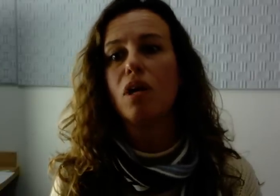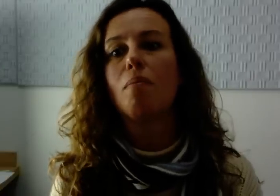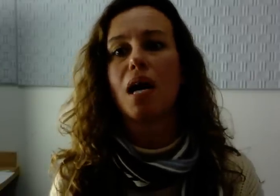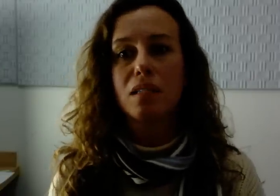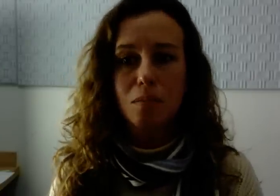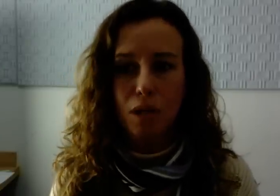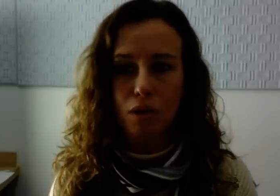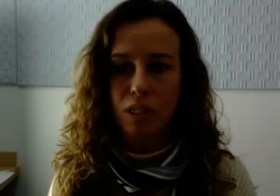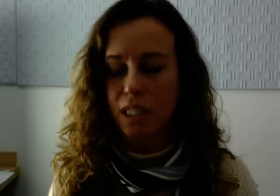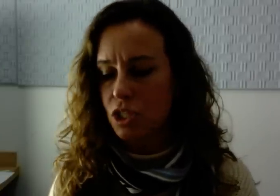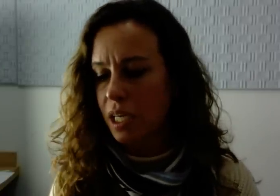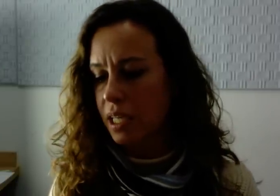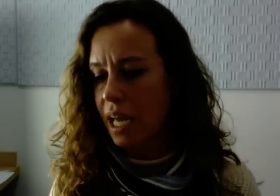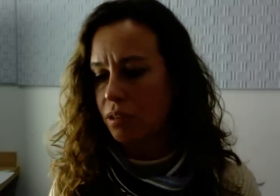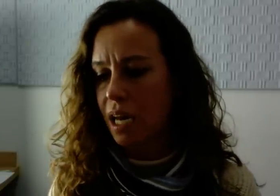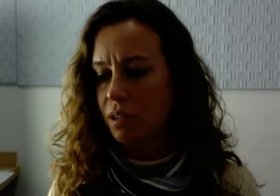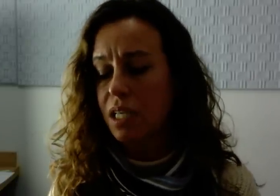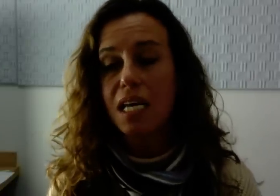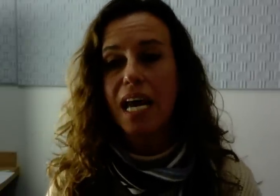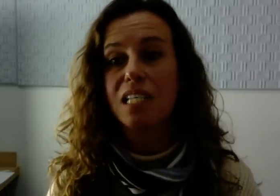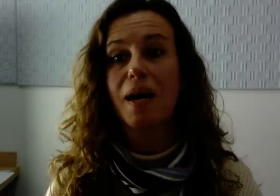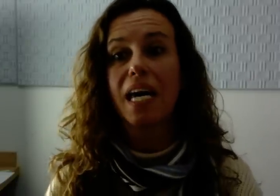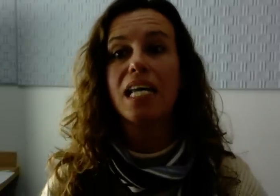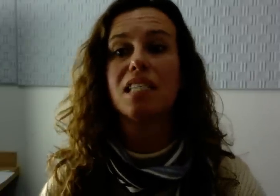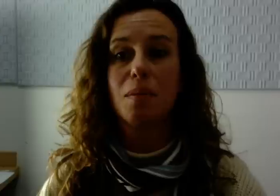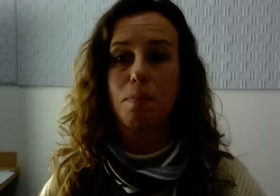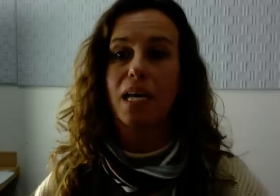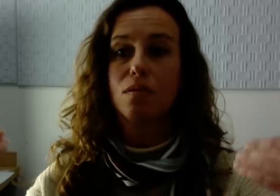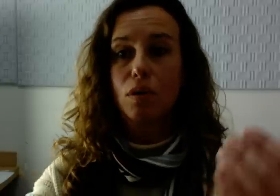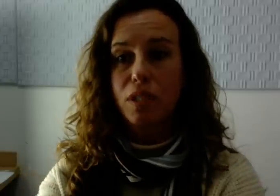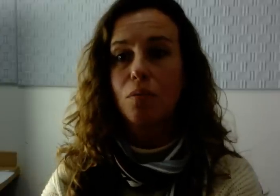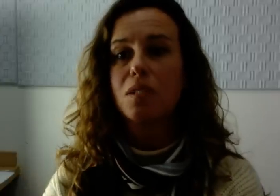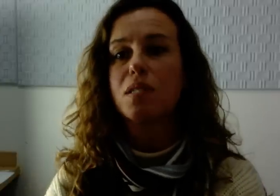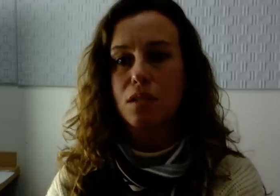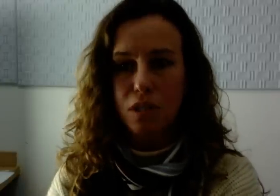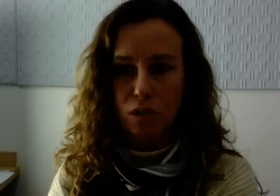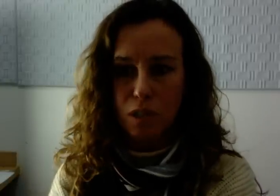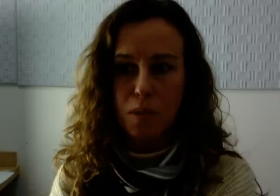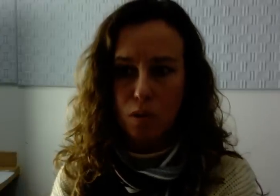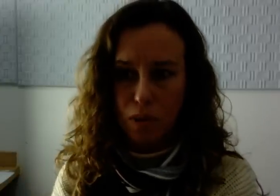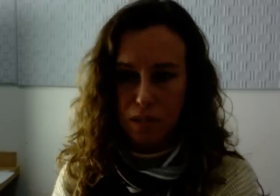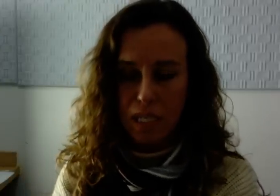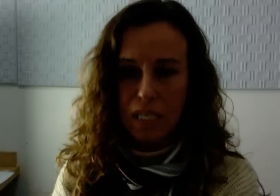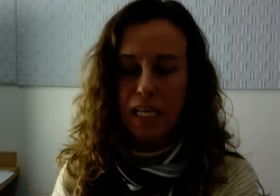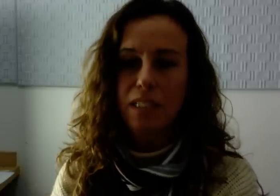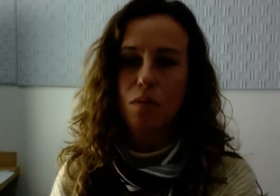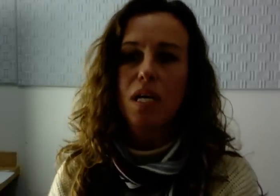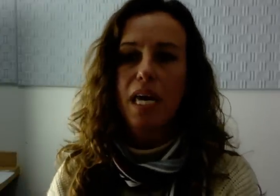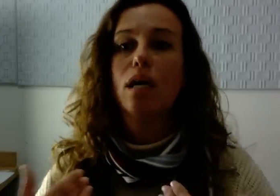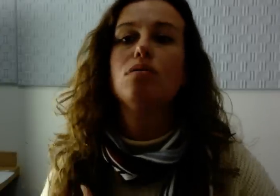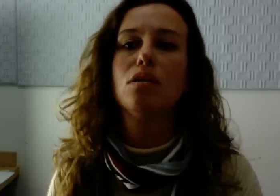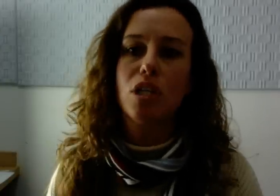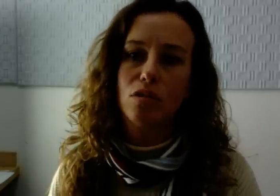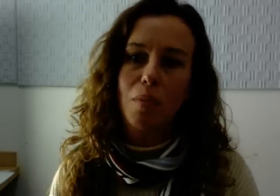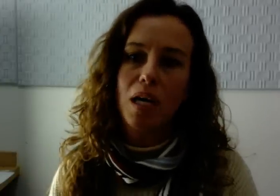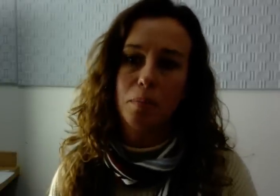diminuir ao máximo que é o que eu tentei deixarem Claro na aula as barreiras que me impeçam que eu tenho o mesmo acesso que as outras pessoas né então